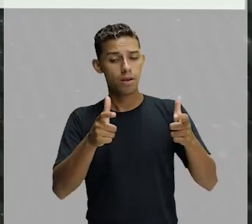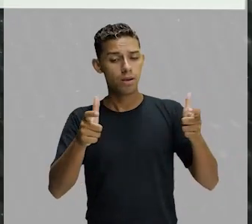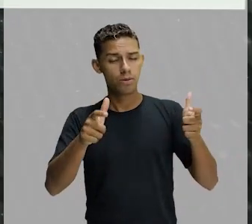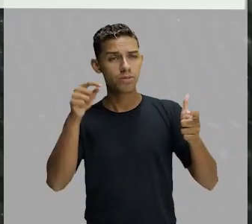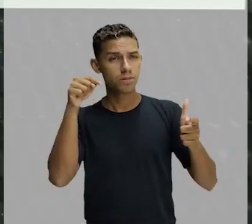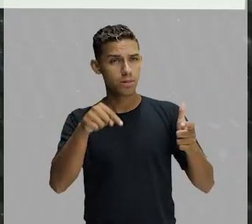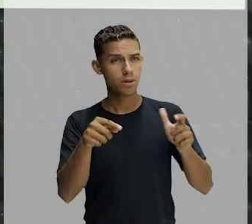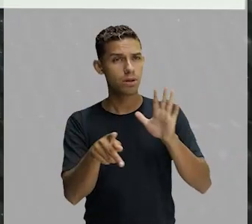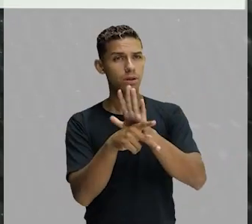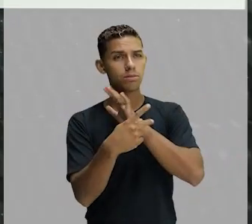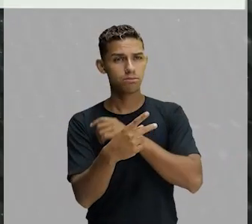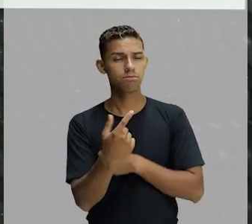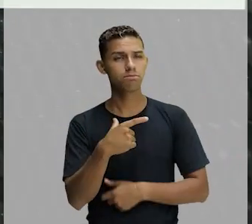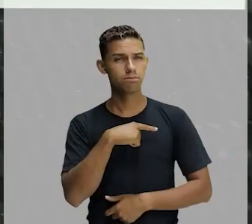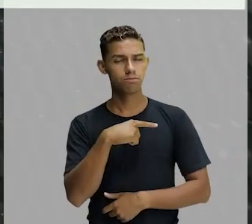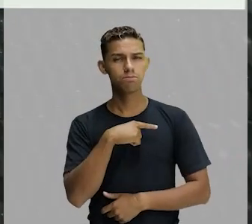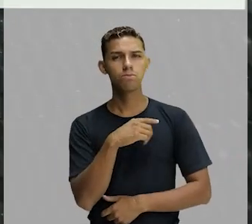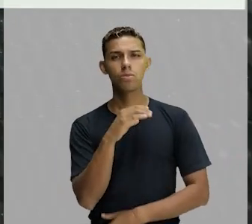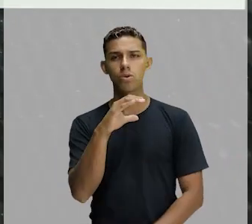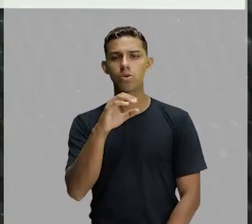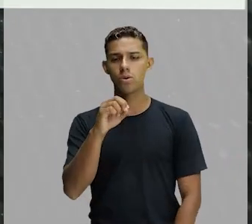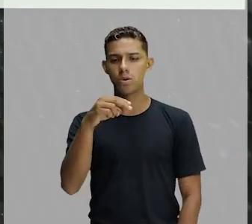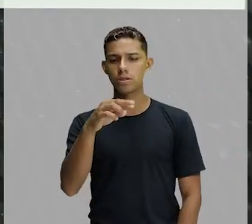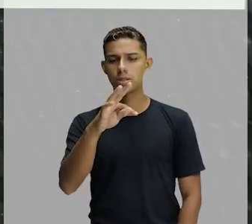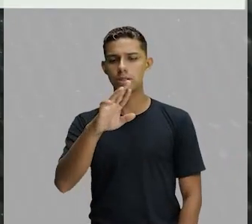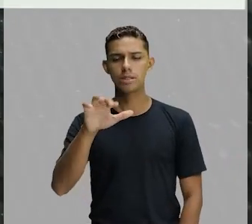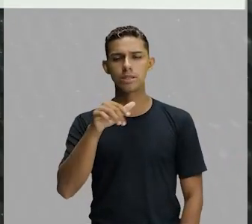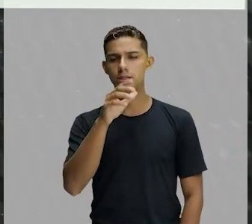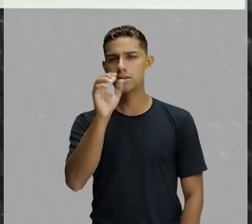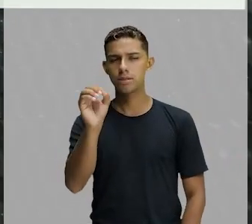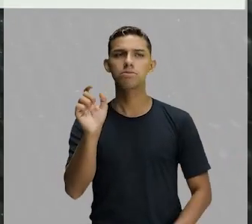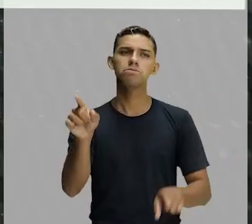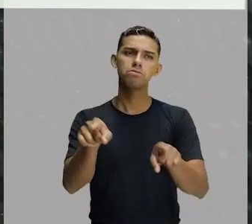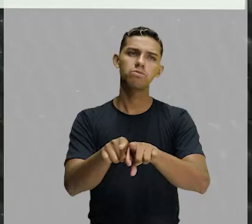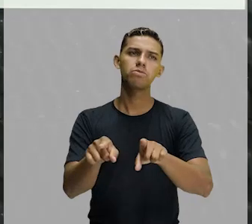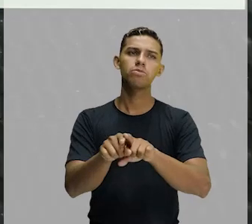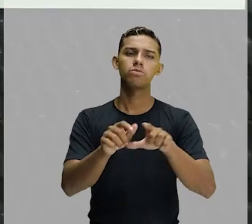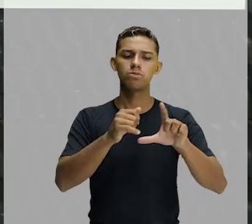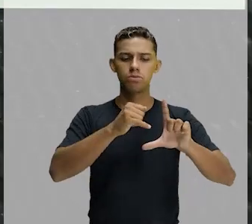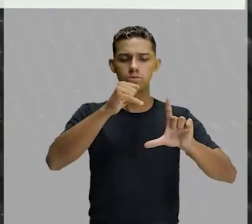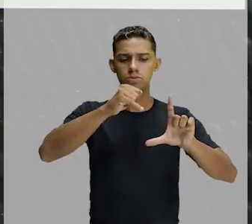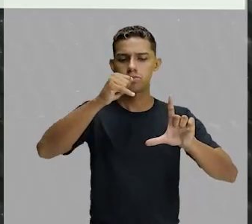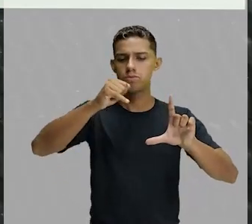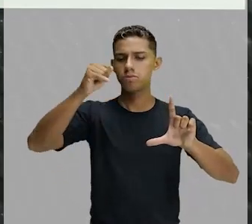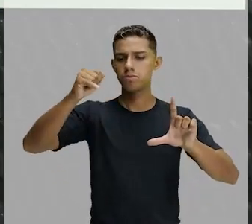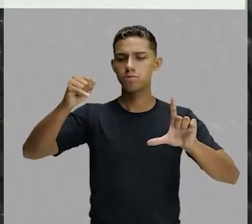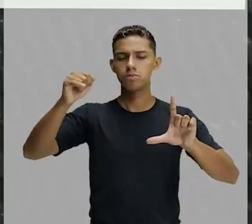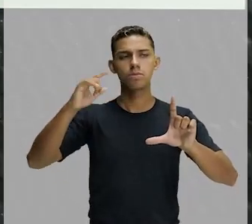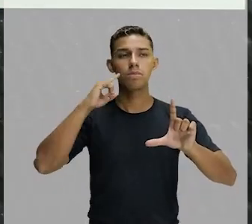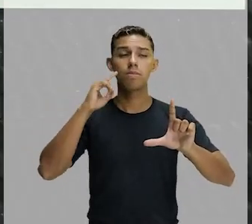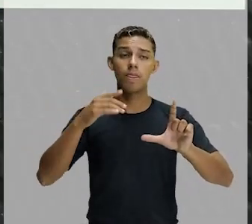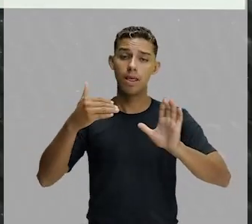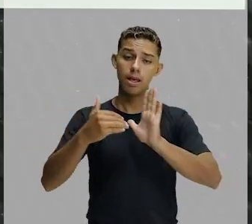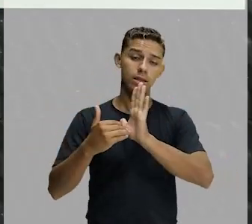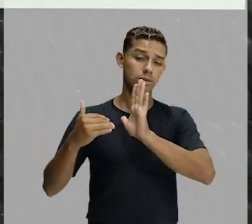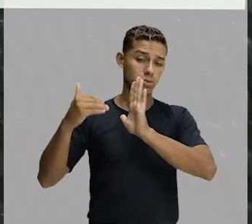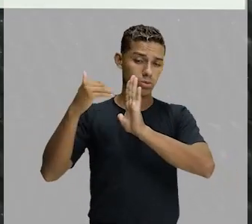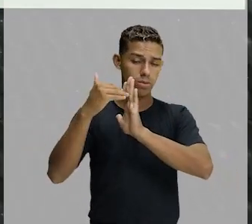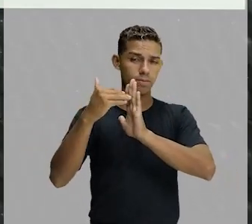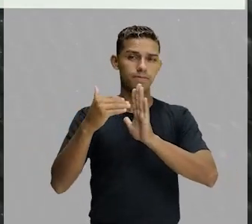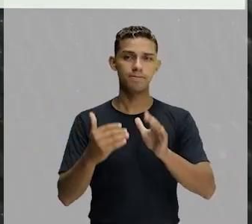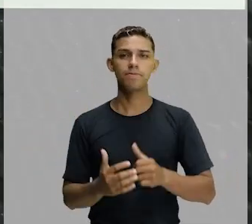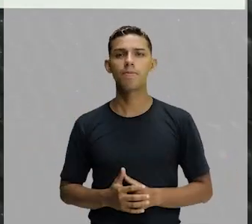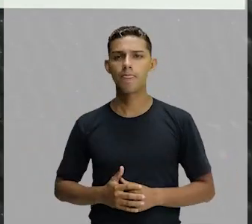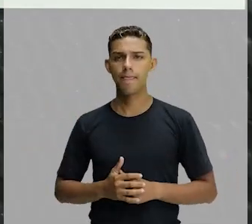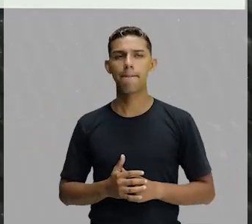Então, quando eu aumento a concentração de gás carbônico, vai aumentar também a taxa de fotossíntese. Só que até um determinado ponto.